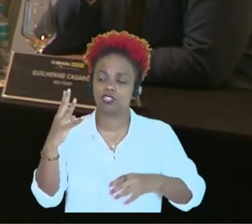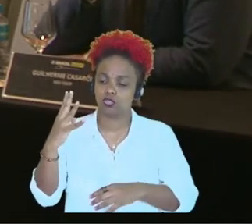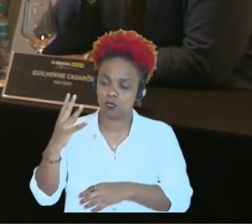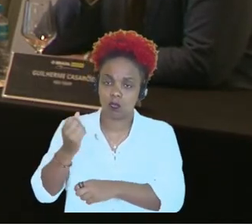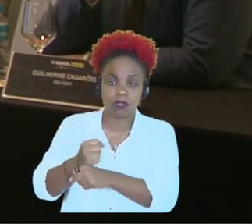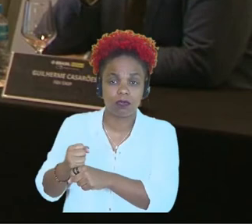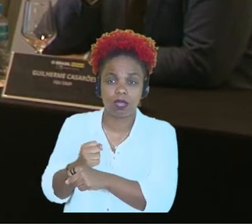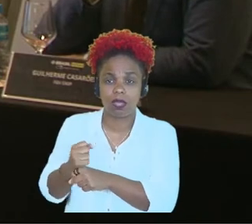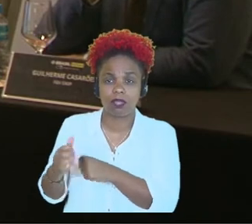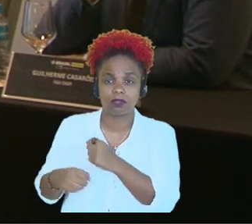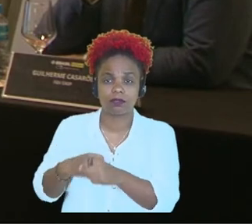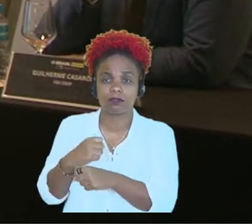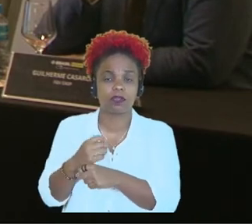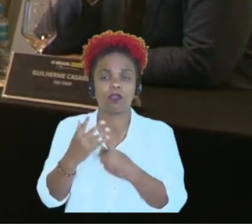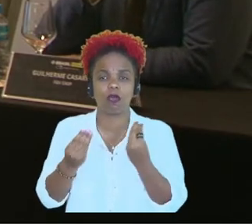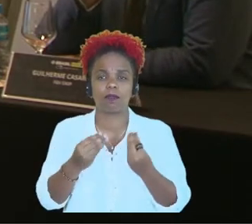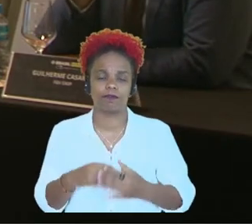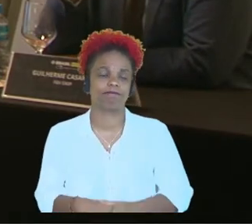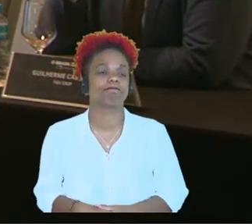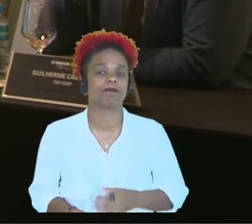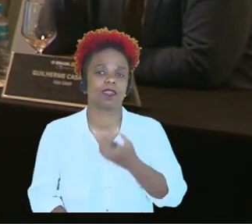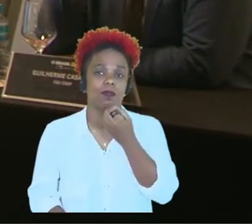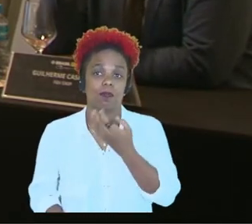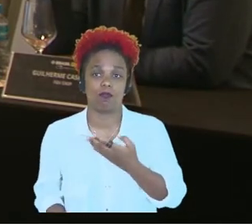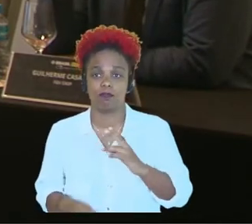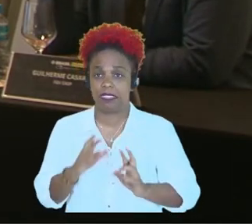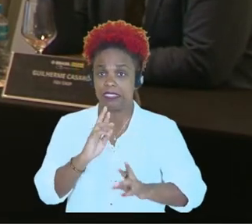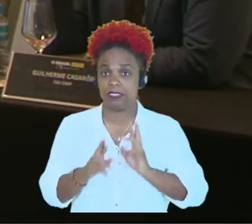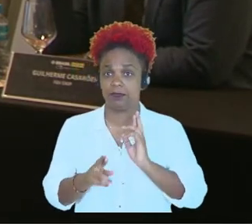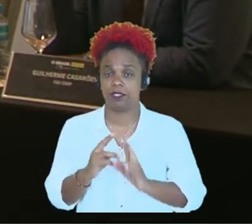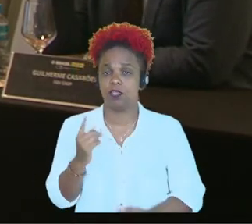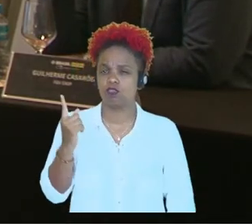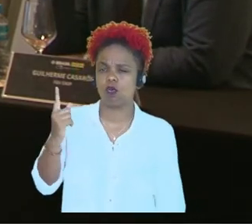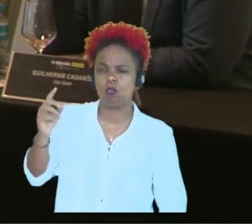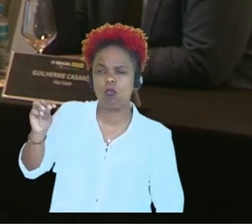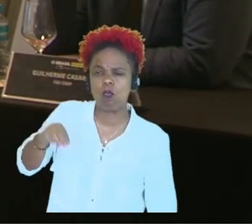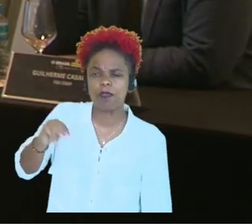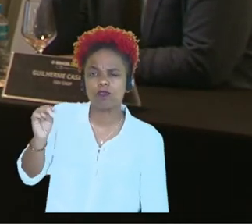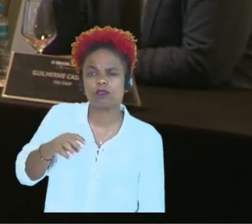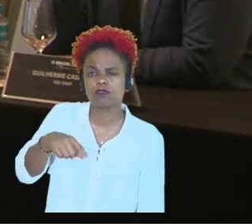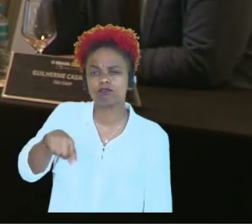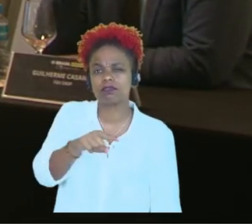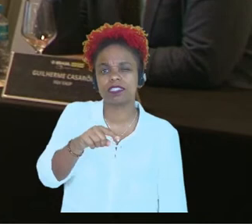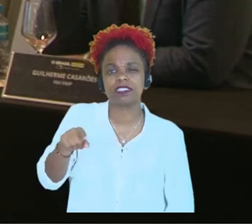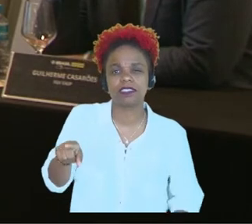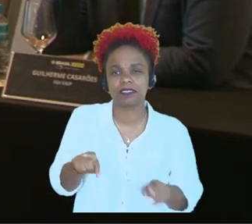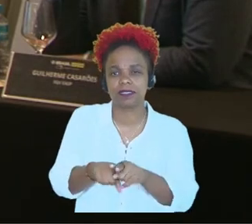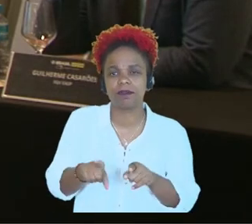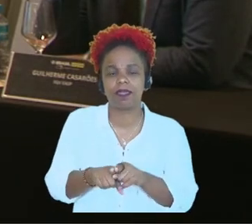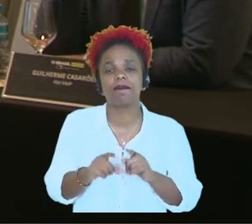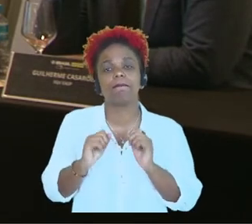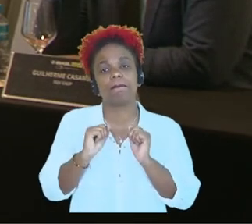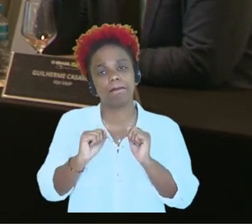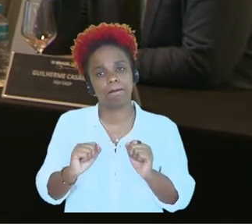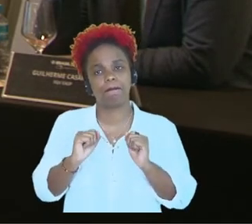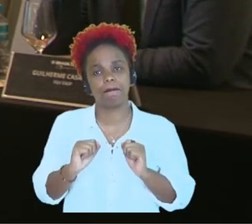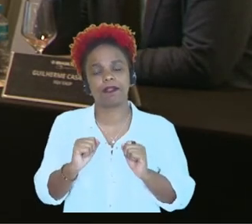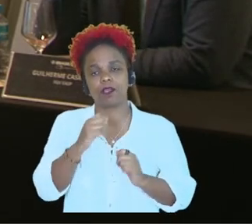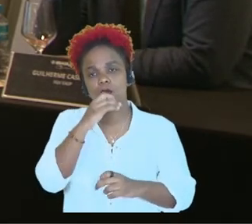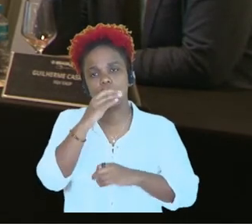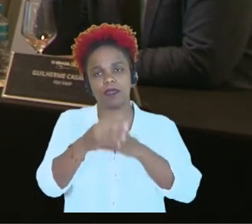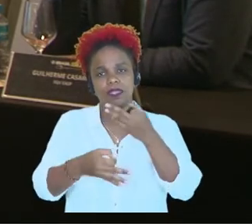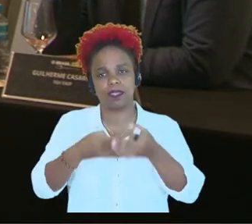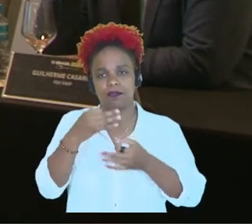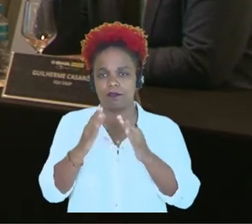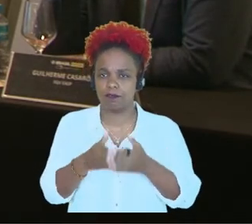4 anos? Muito bom. Então, com essas respostas, um minutinho, aí vocês podem também amarrar os últimos comentários,